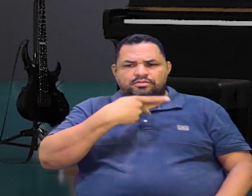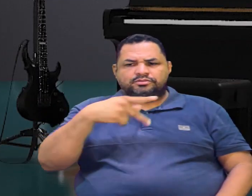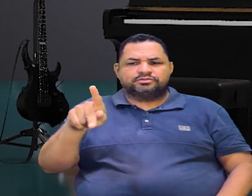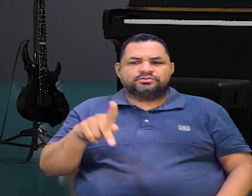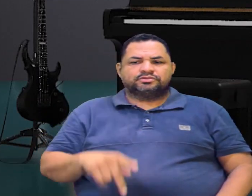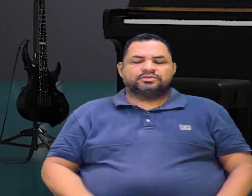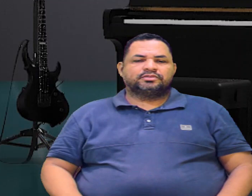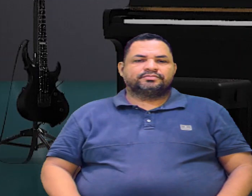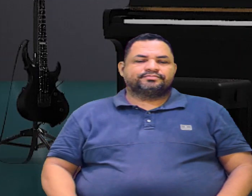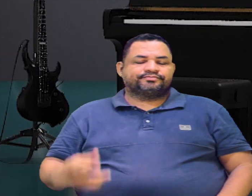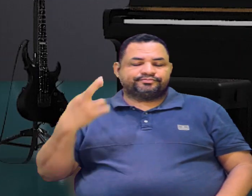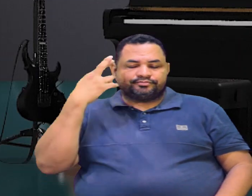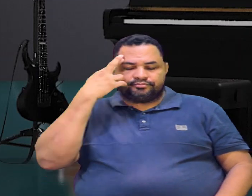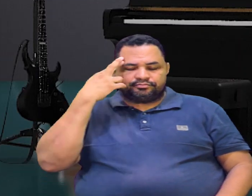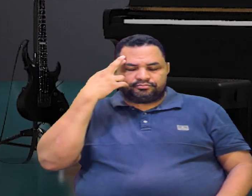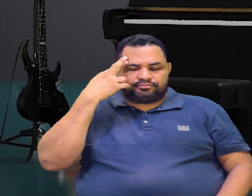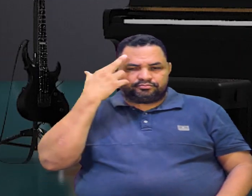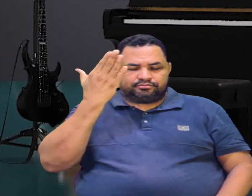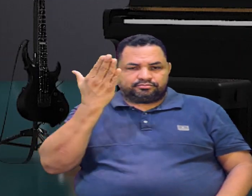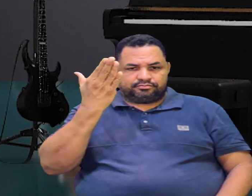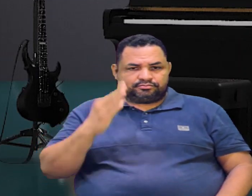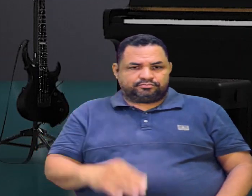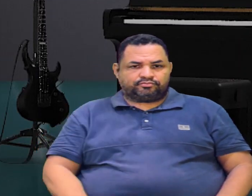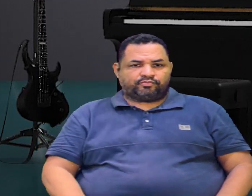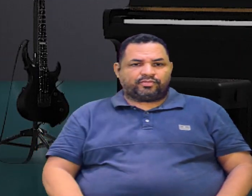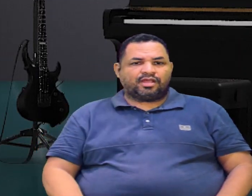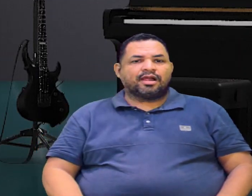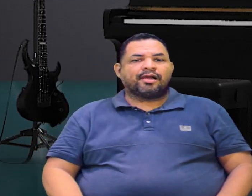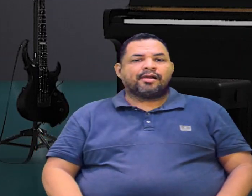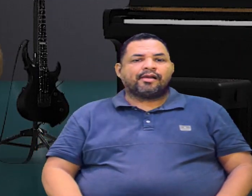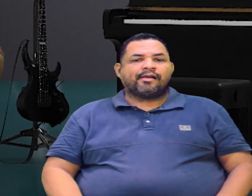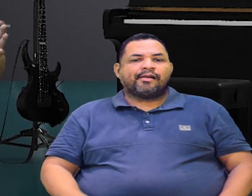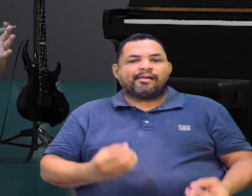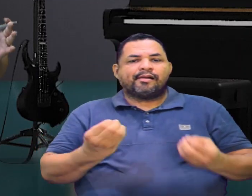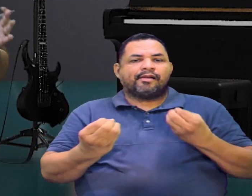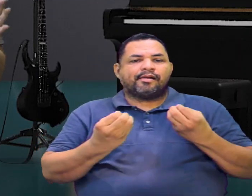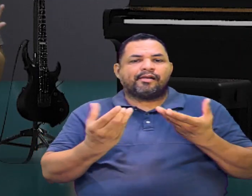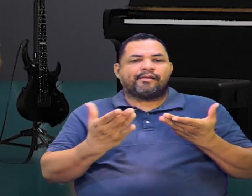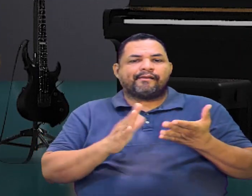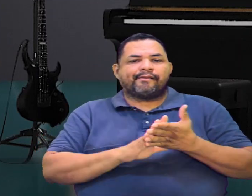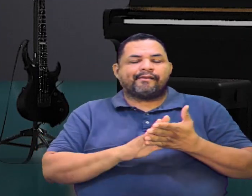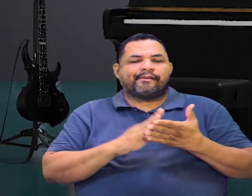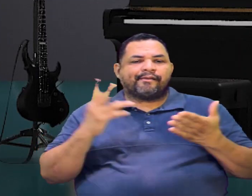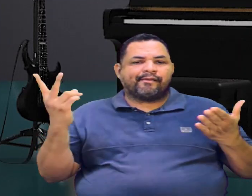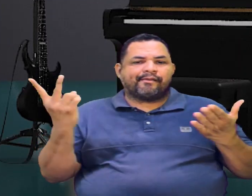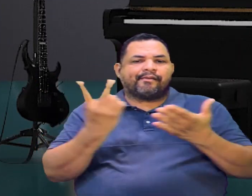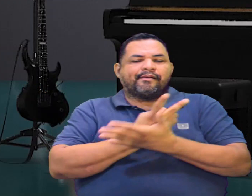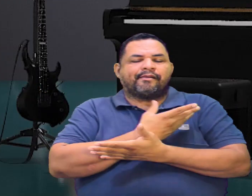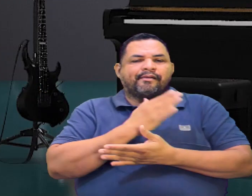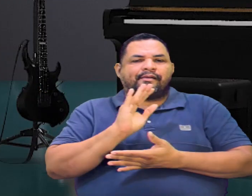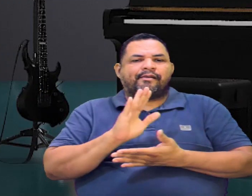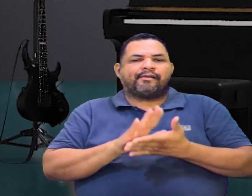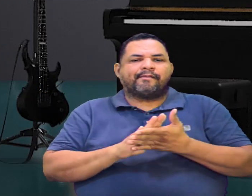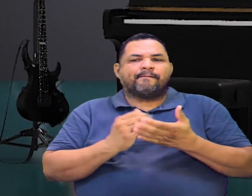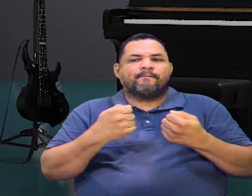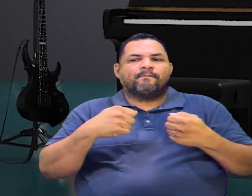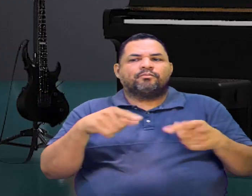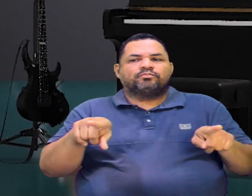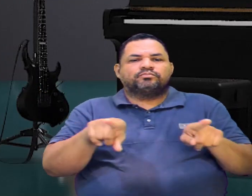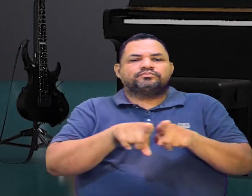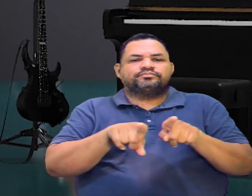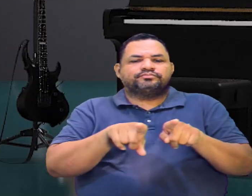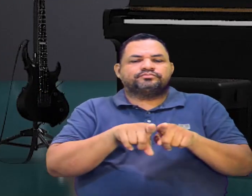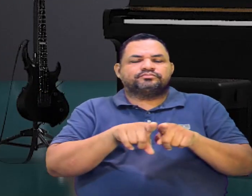reflita pessoalmente sobre a sua maneira de ver como essas coisas acontecem, né? Você pode